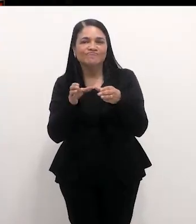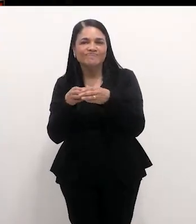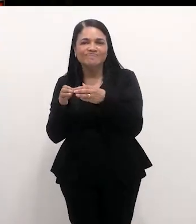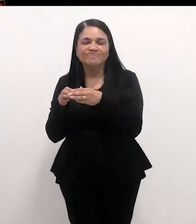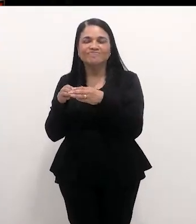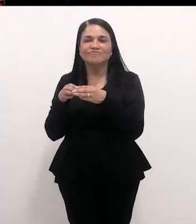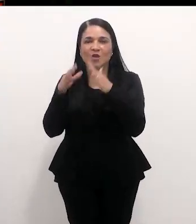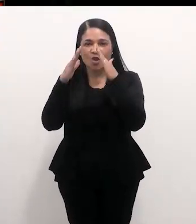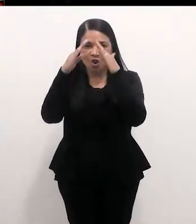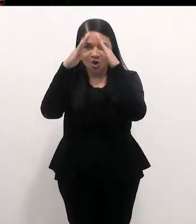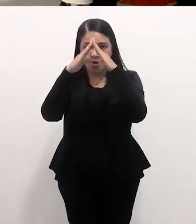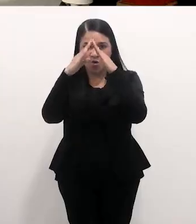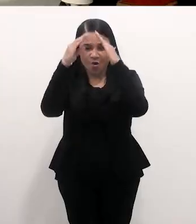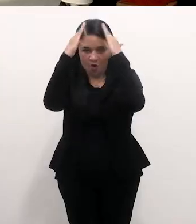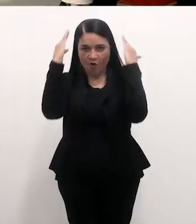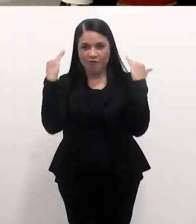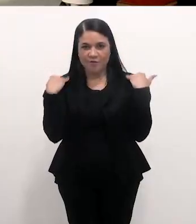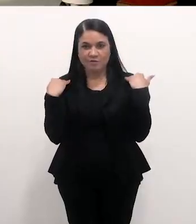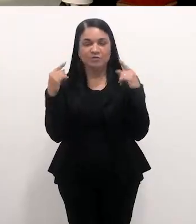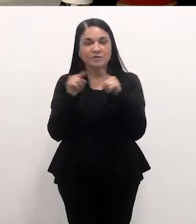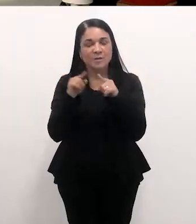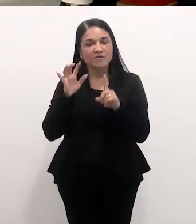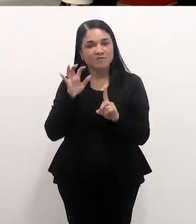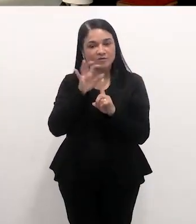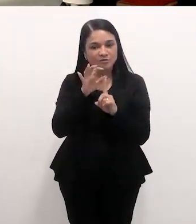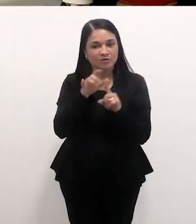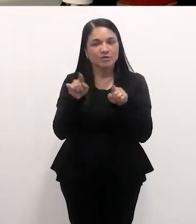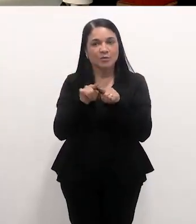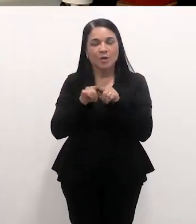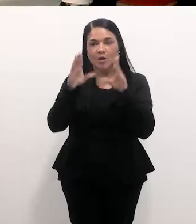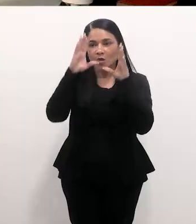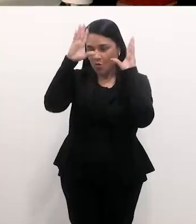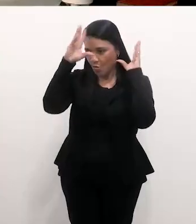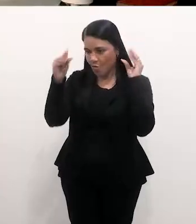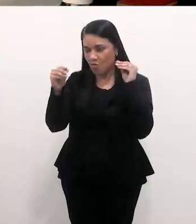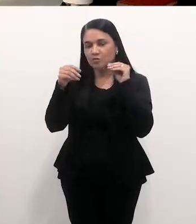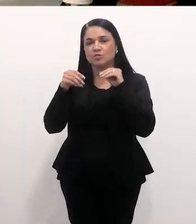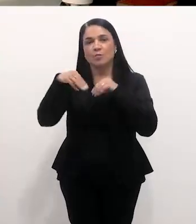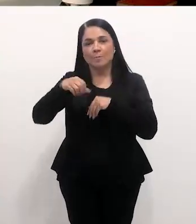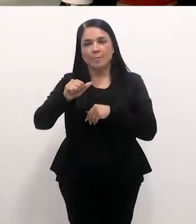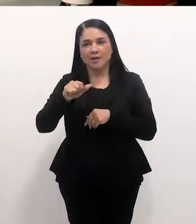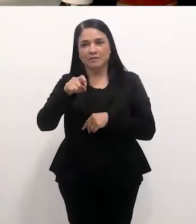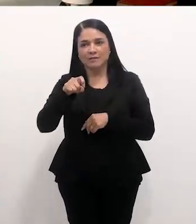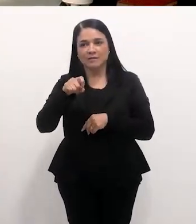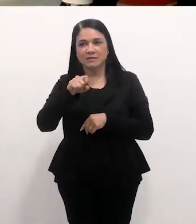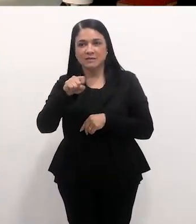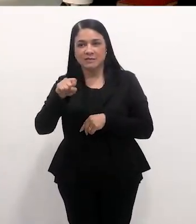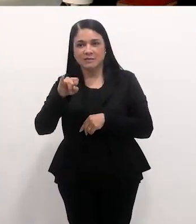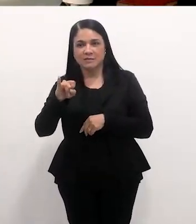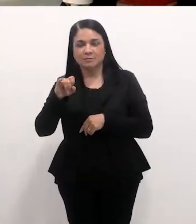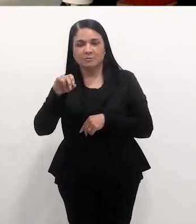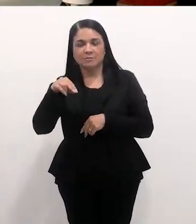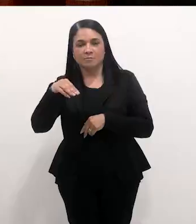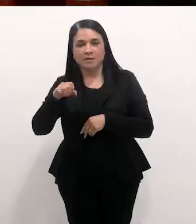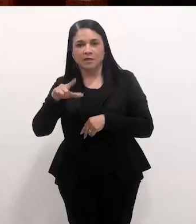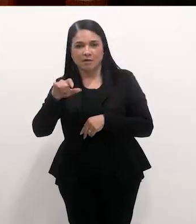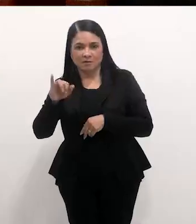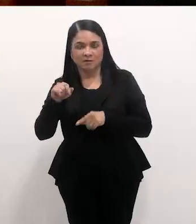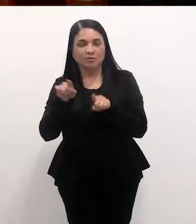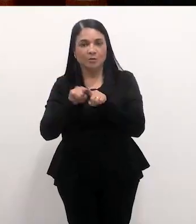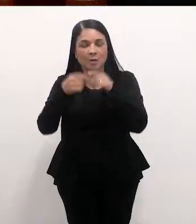as congregações, né, como elas influenciaram não só na arquitetura, mas naquilo que o próprio cônsul Maximiliano trouxe. Eu vou falar